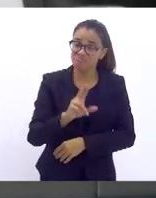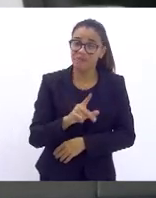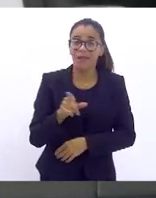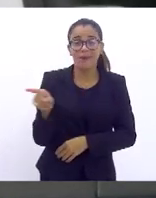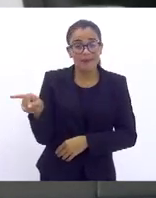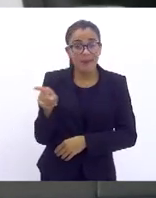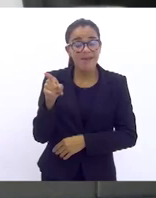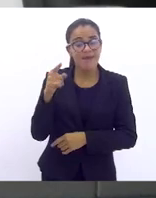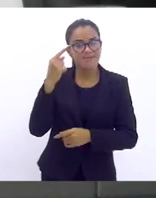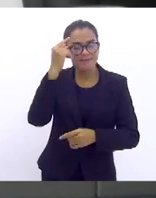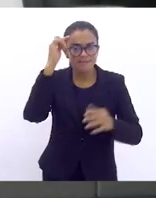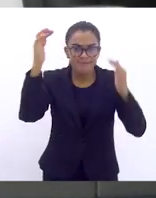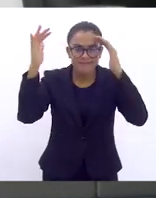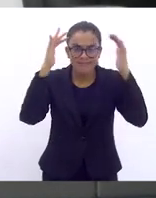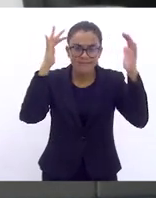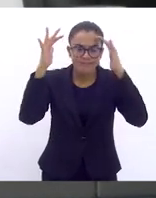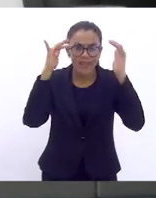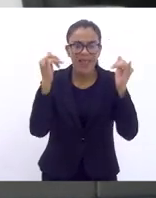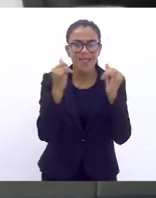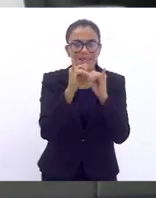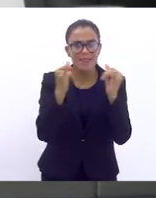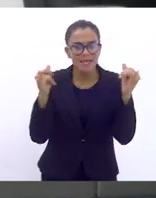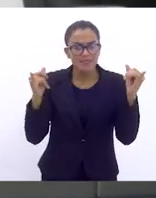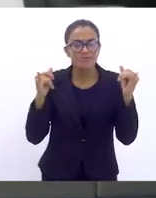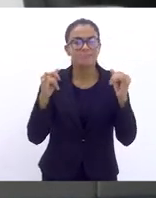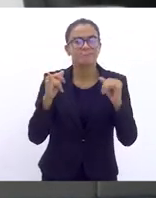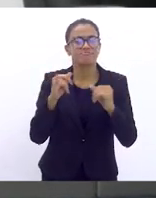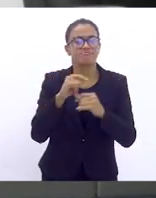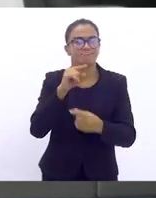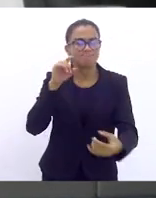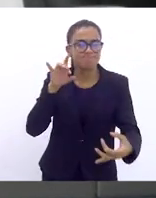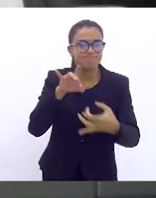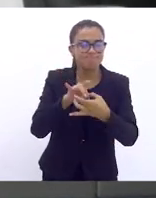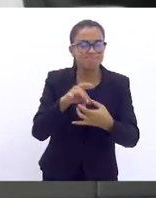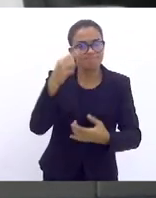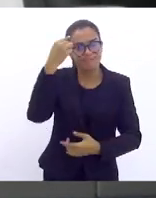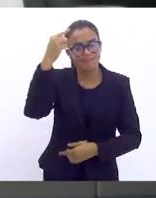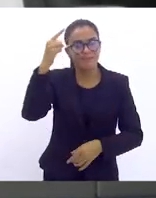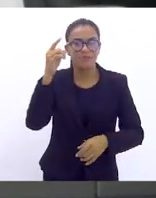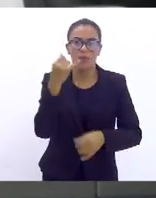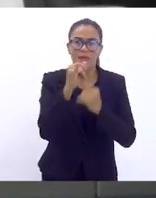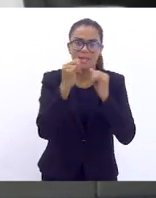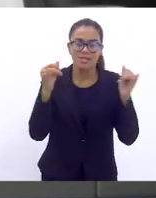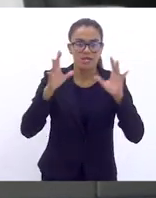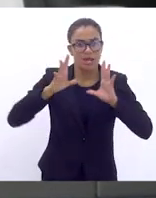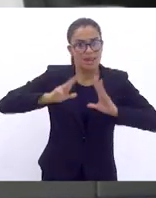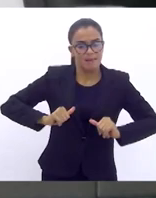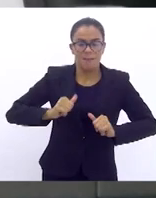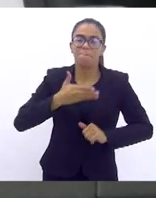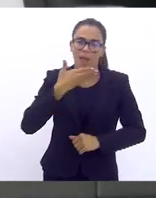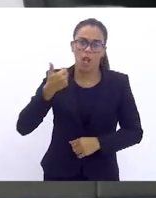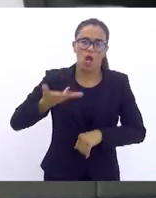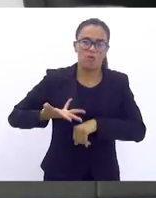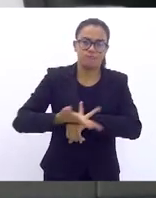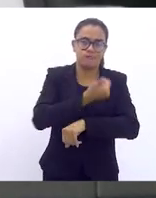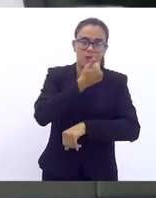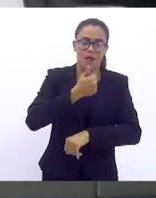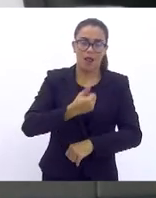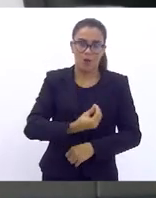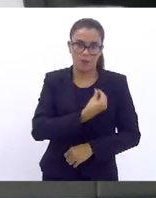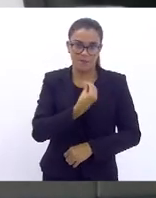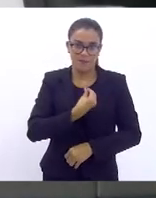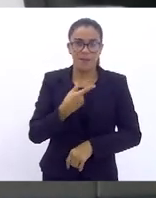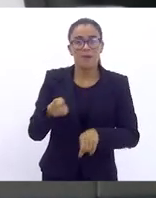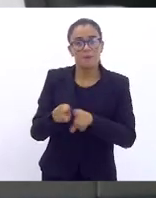energética associado ao próprio processo de descarbonização vai melhorar muito a qualidade de vida formação profissional